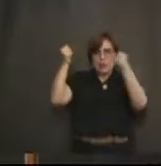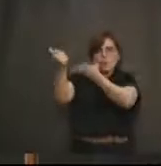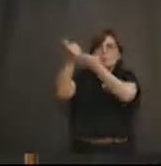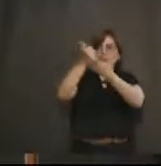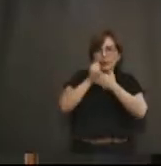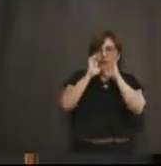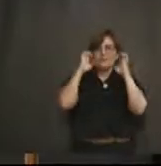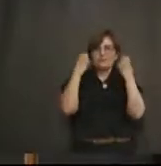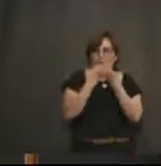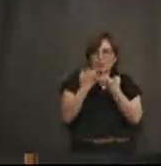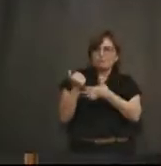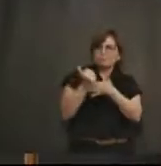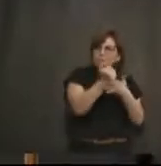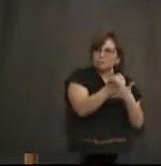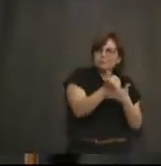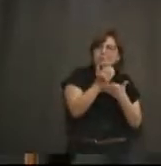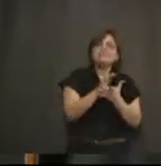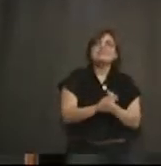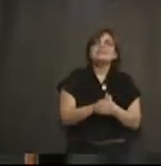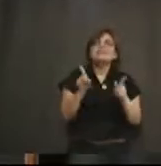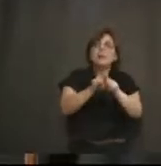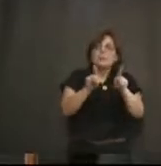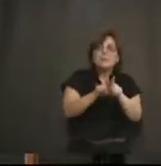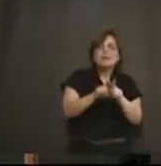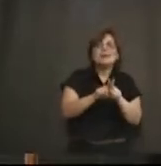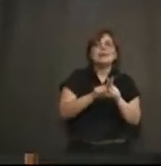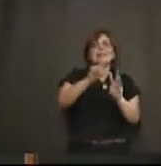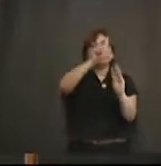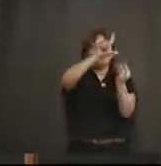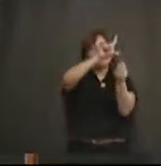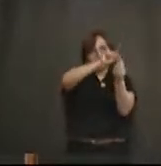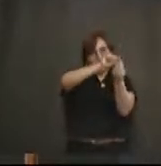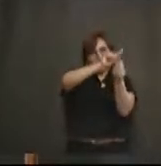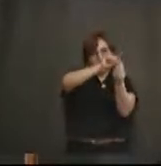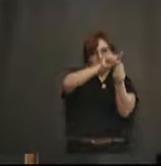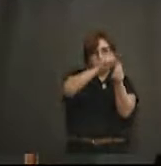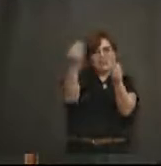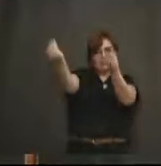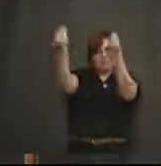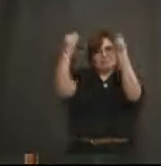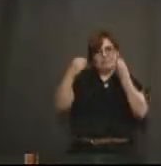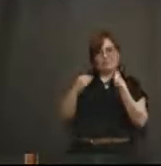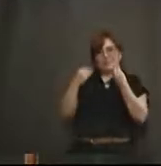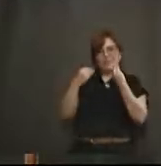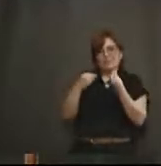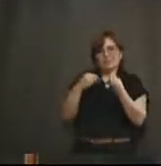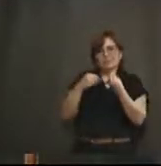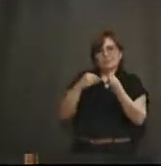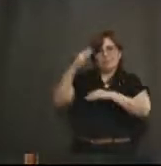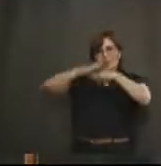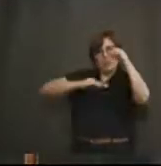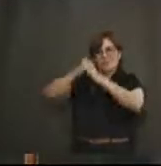Gostaria de agradecer ao ILC, que nos cedeu profissionais da linguagem brasileira de sinais.